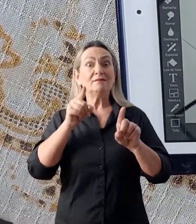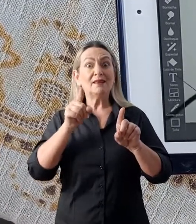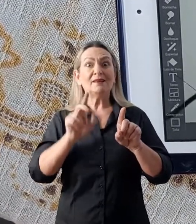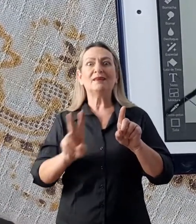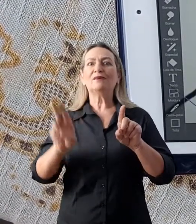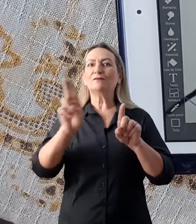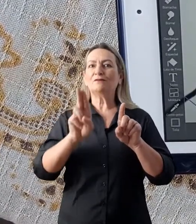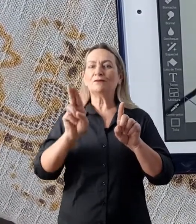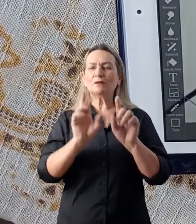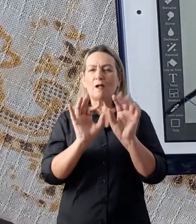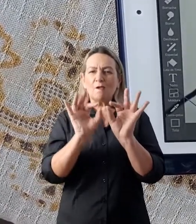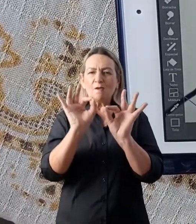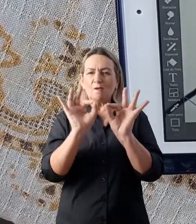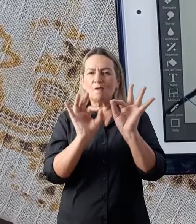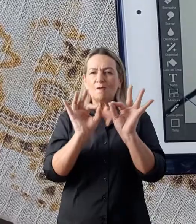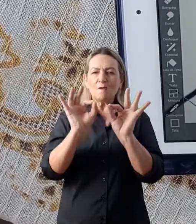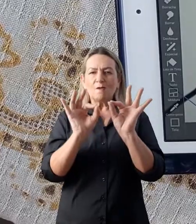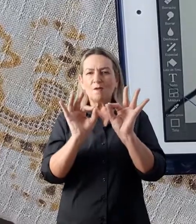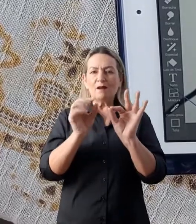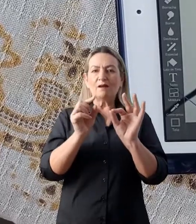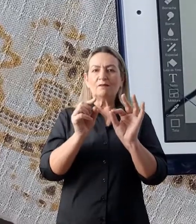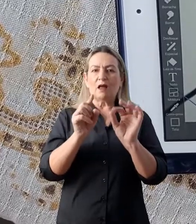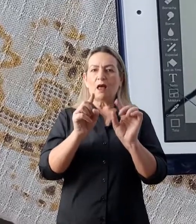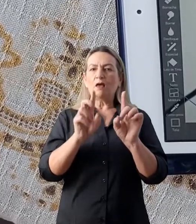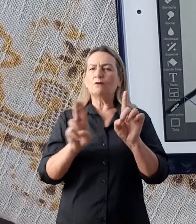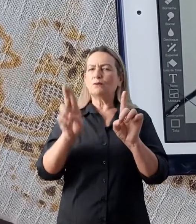gostei. Só vou acertar um pouco da linha.